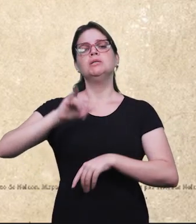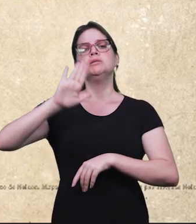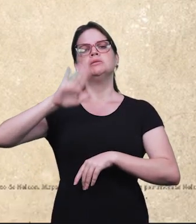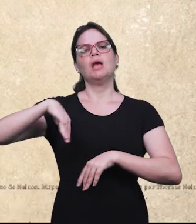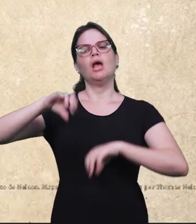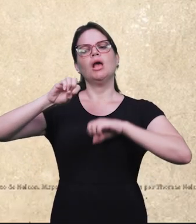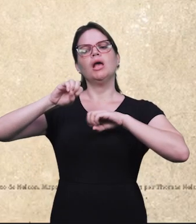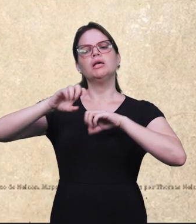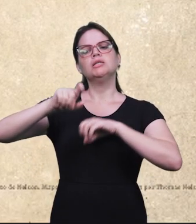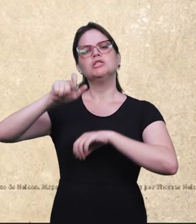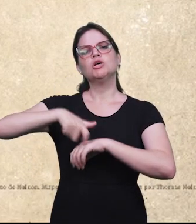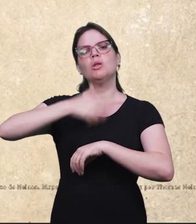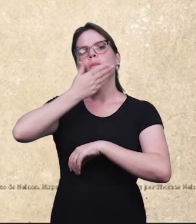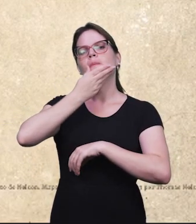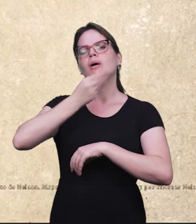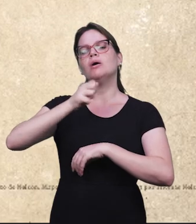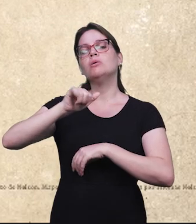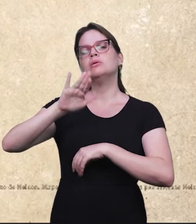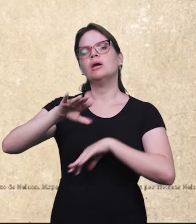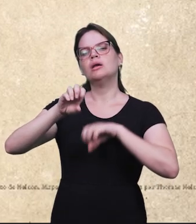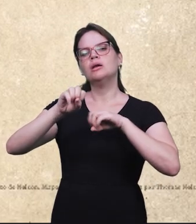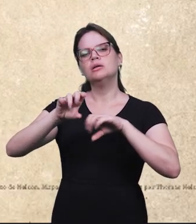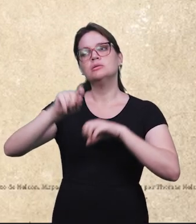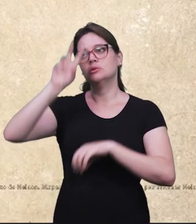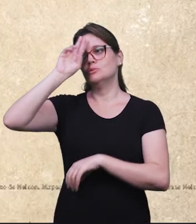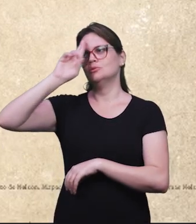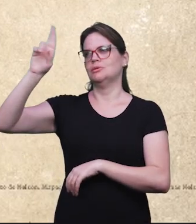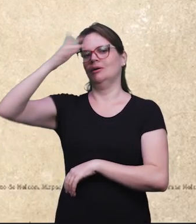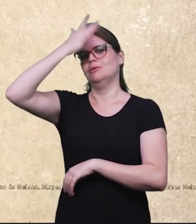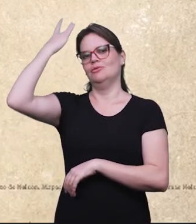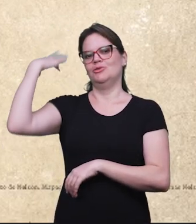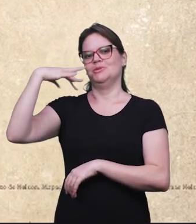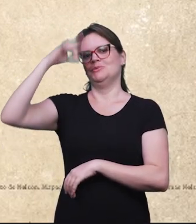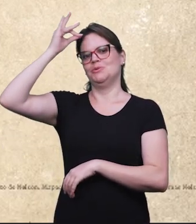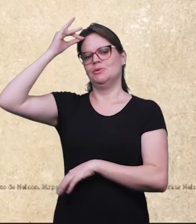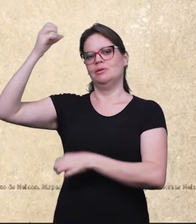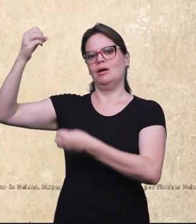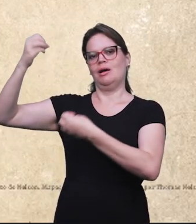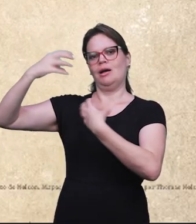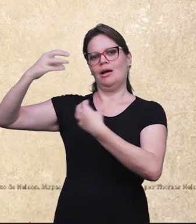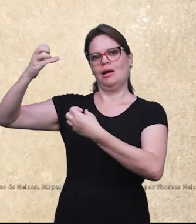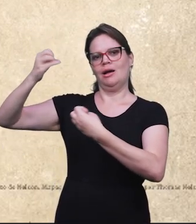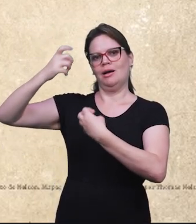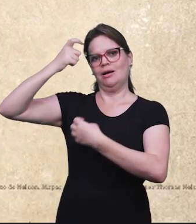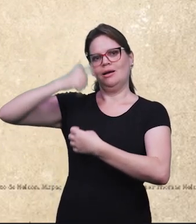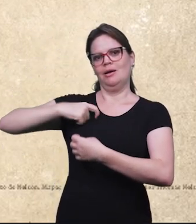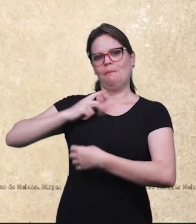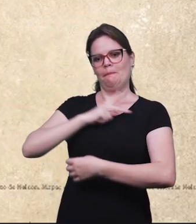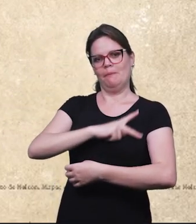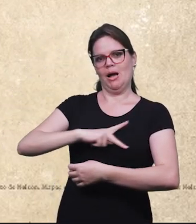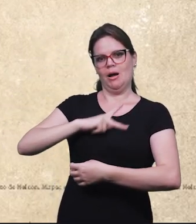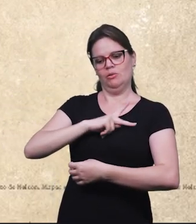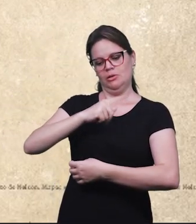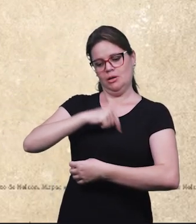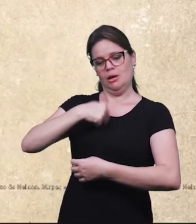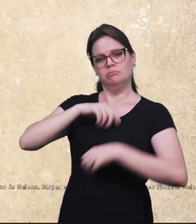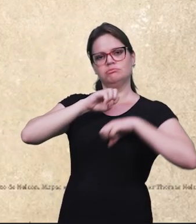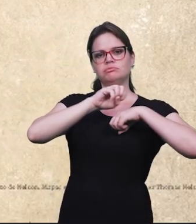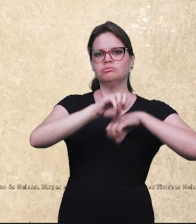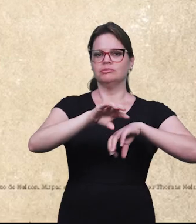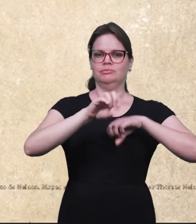sequência doutrinária que é muito importante nós observarmos com muito